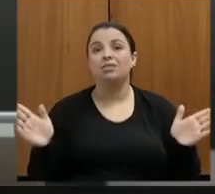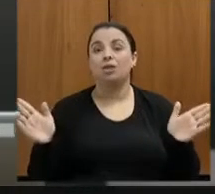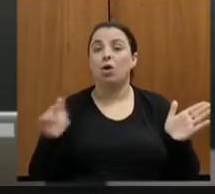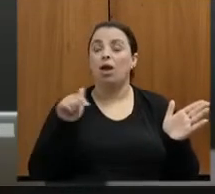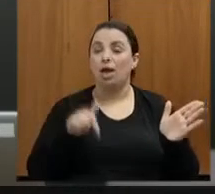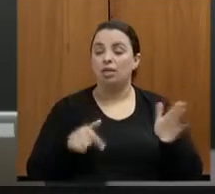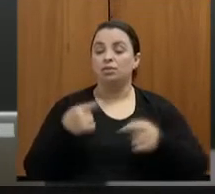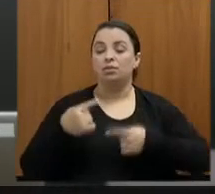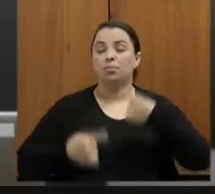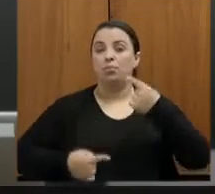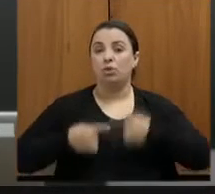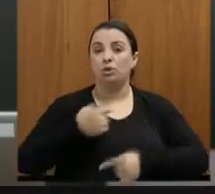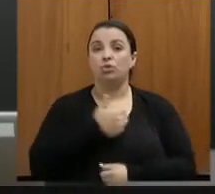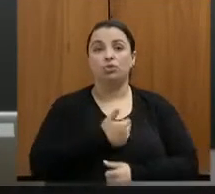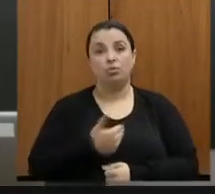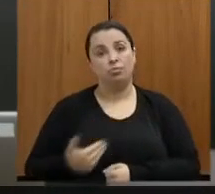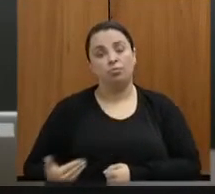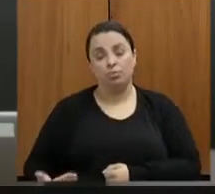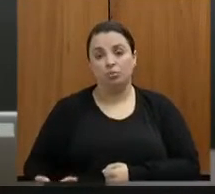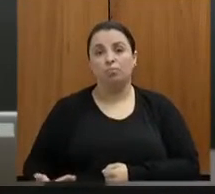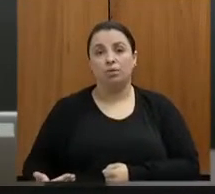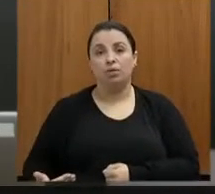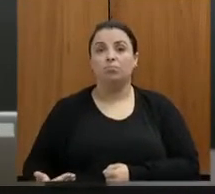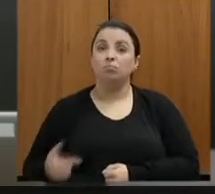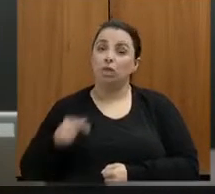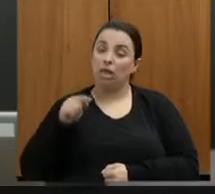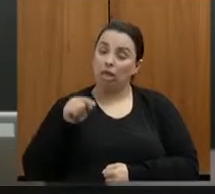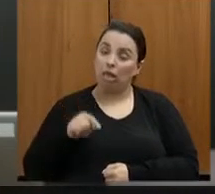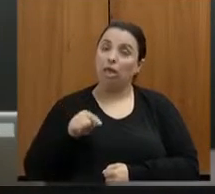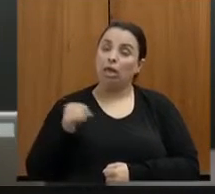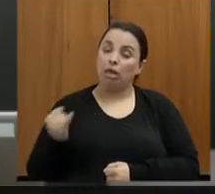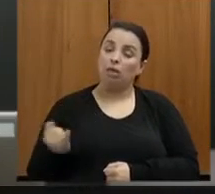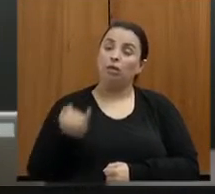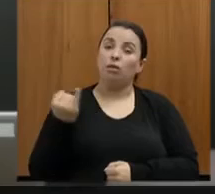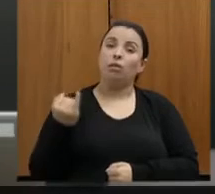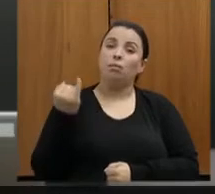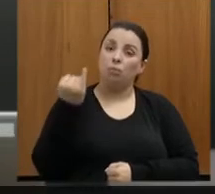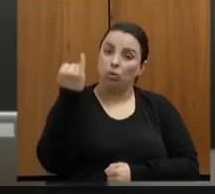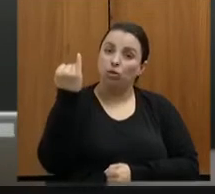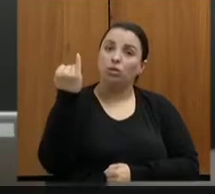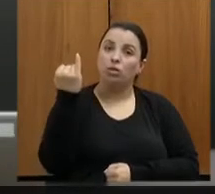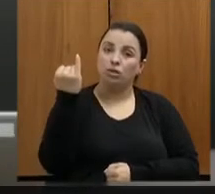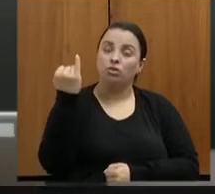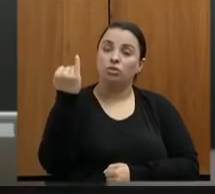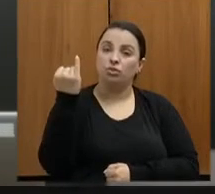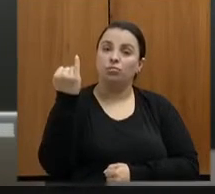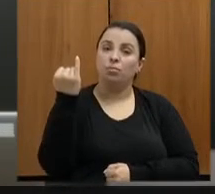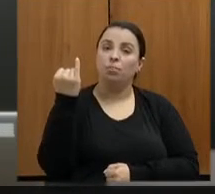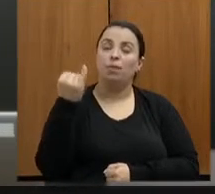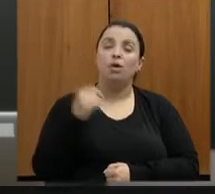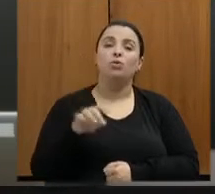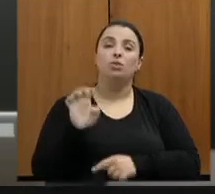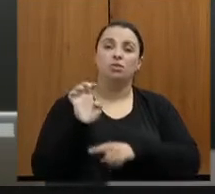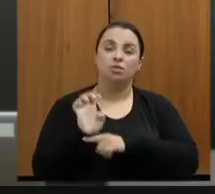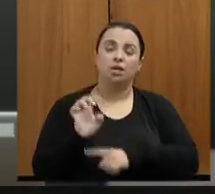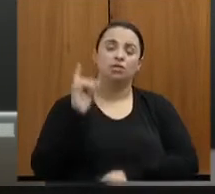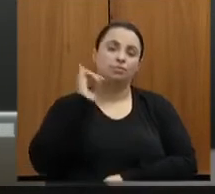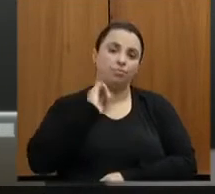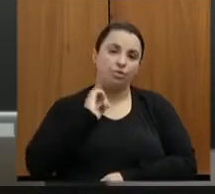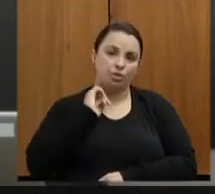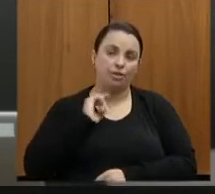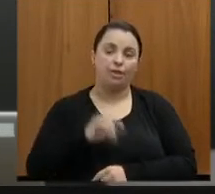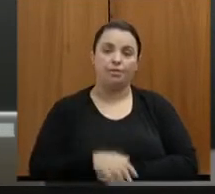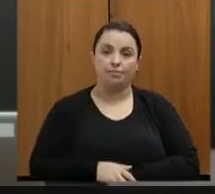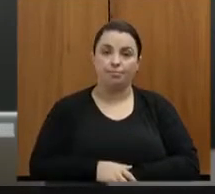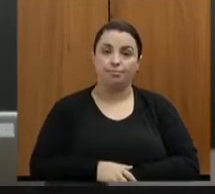política pública, que é de fundamental importância para o nosso Estado de Minas Gerais. está